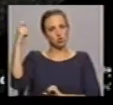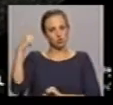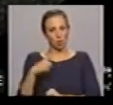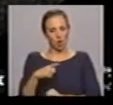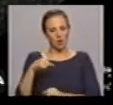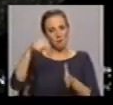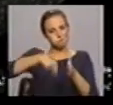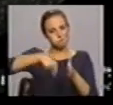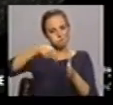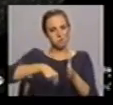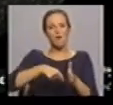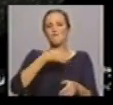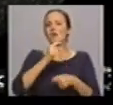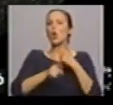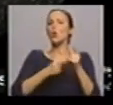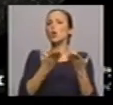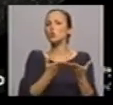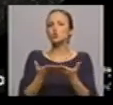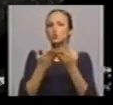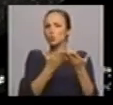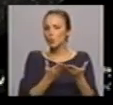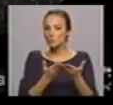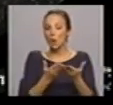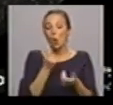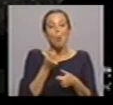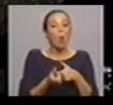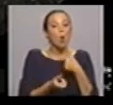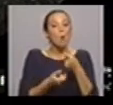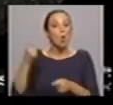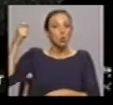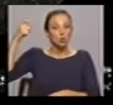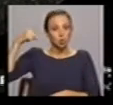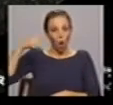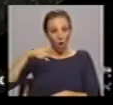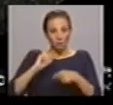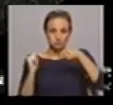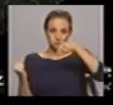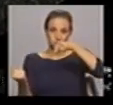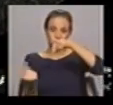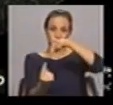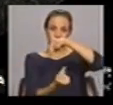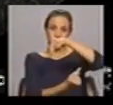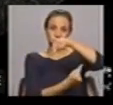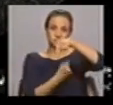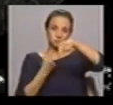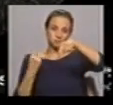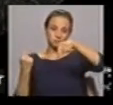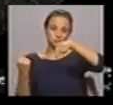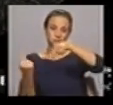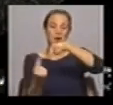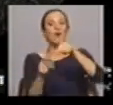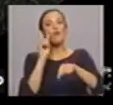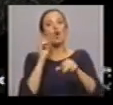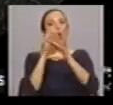interior. Então, o que diz este estudo é que, à medida que o Sol vai orbitando o centro da nossa própria galáxia, vai encontrando também outro tipo